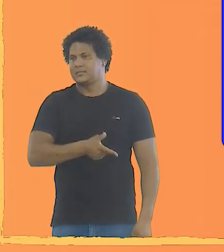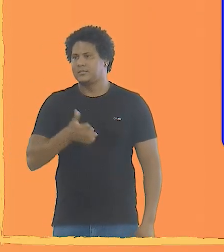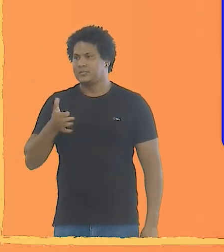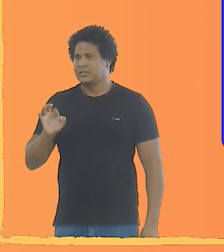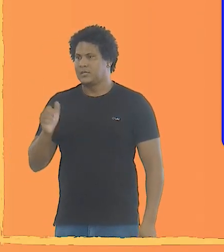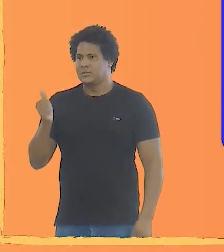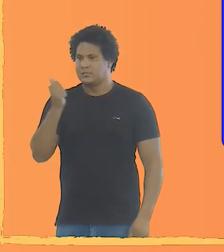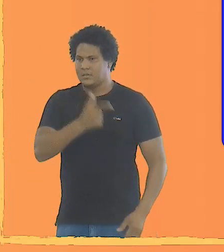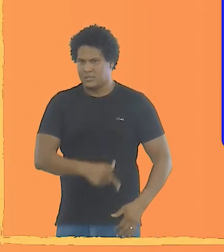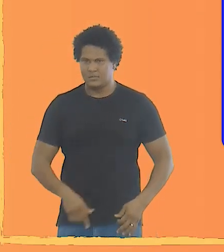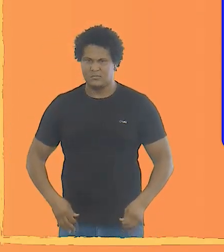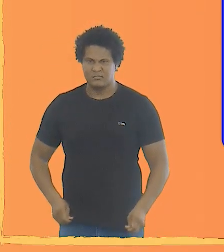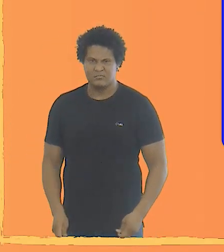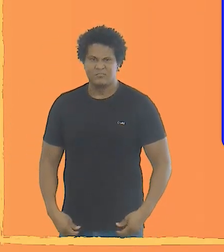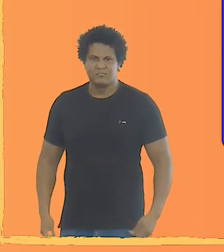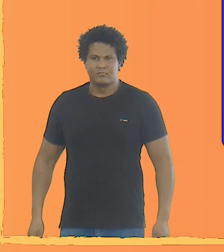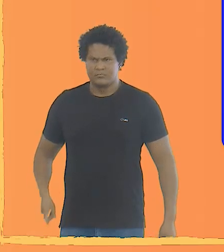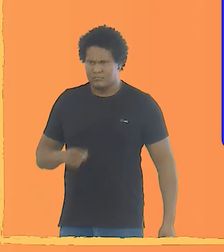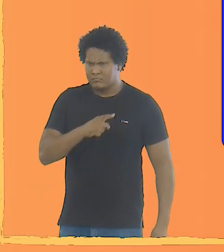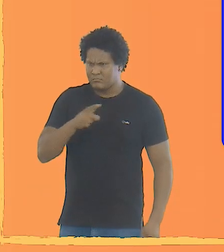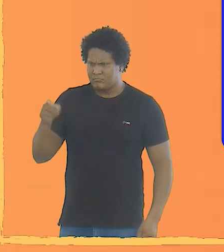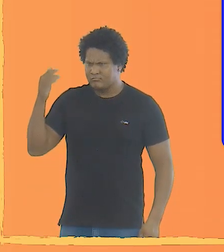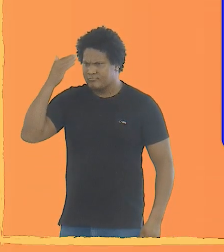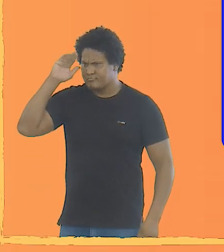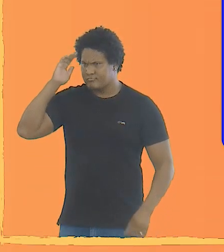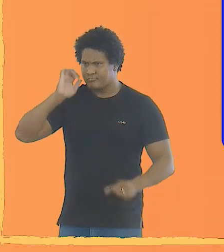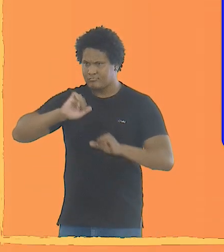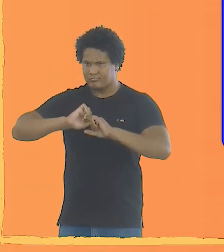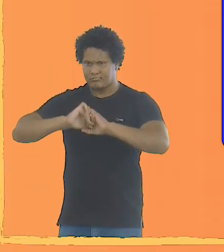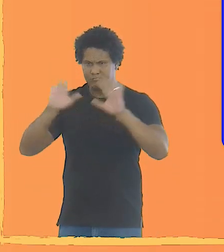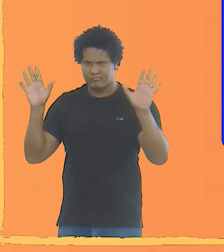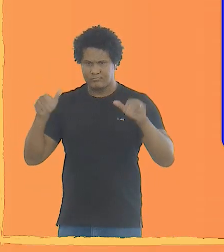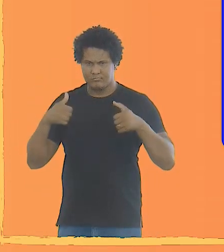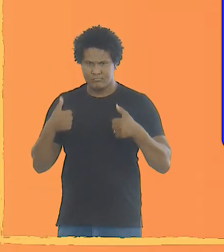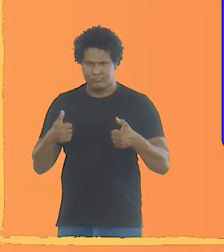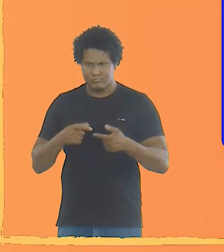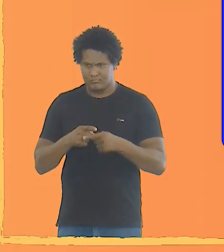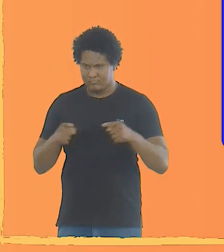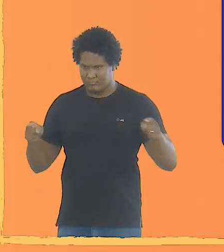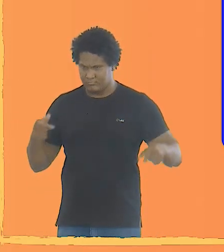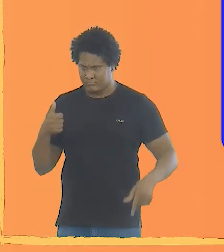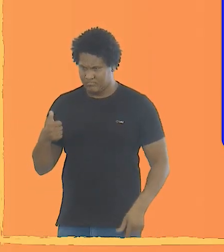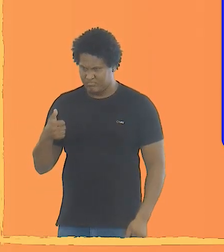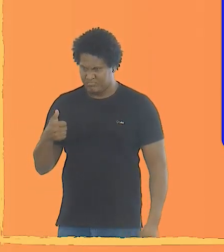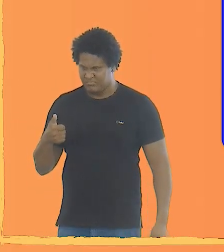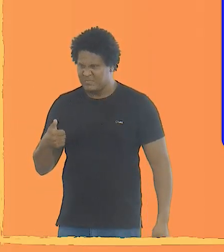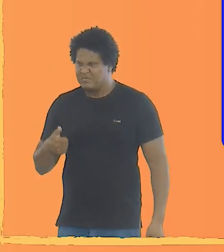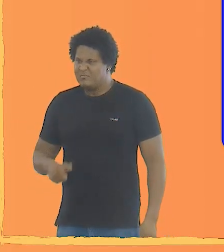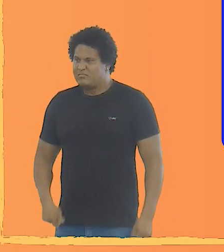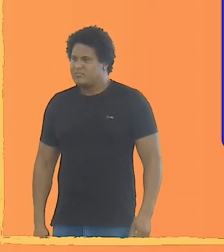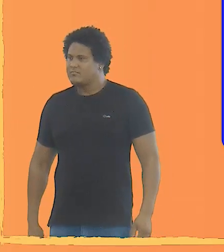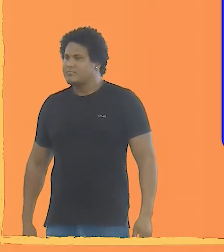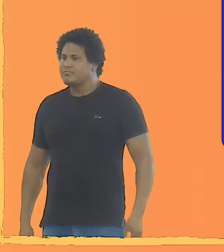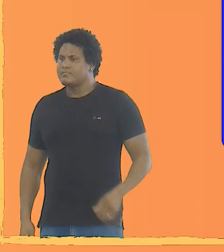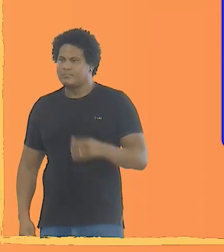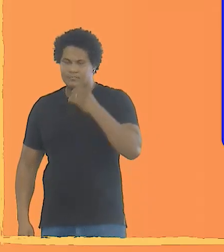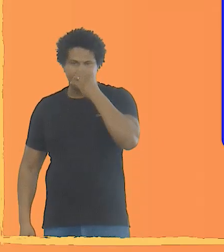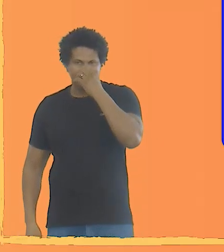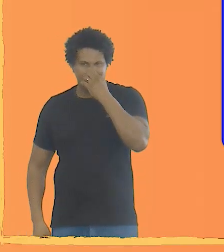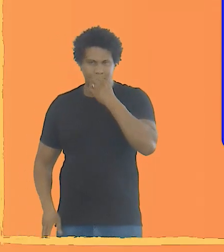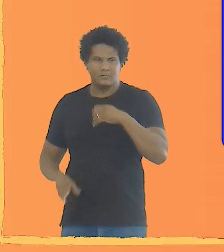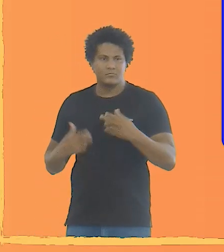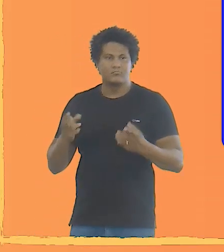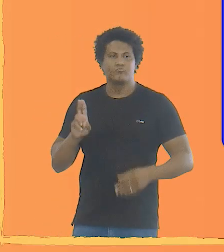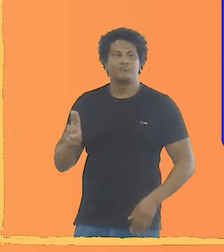Galera, ficou claro para vocês essa primeira questão? Ficou de boa? Ficou tranquilo? Então, o que é que a gente utilizou? Primeiro,